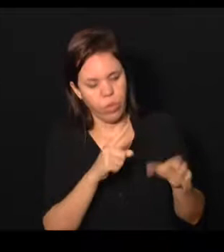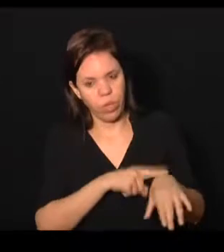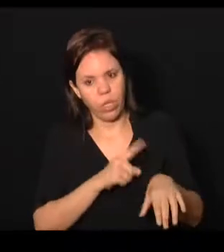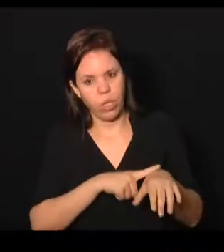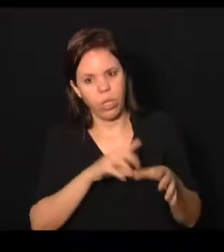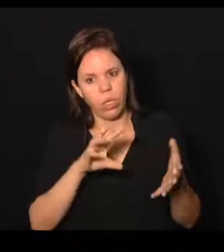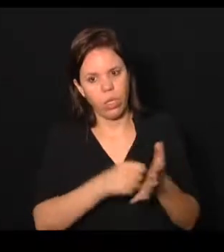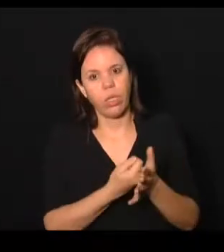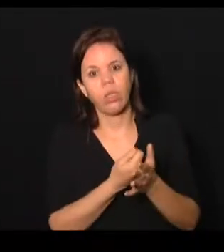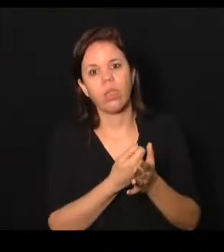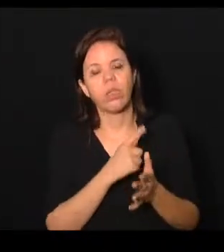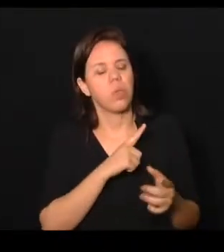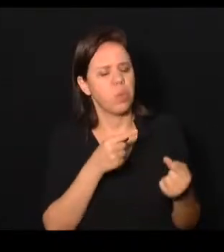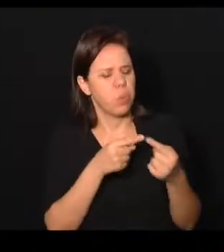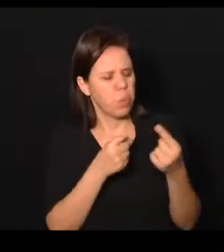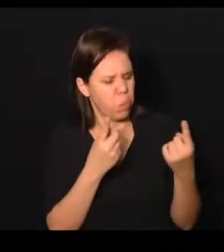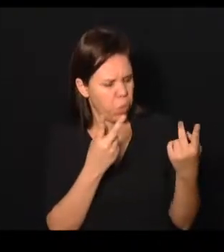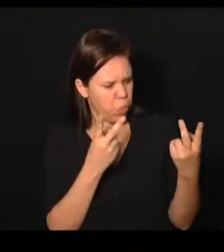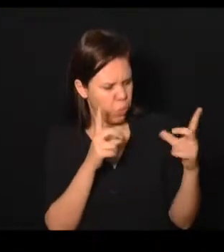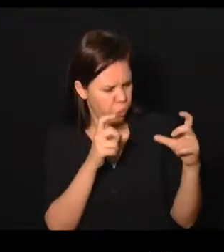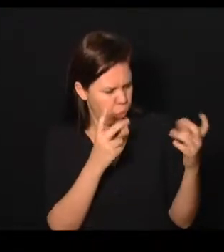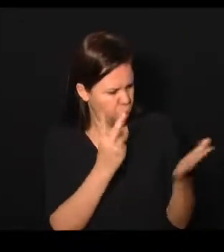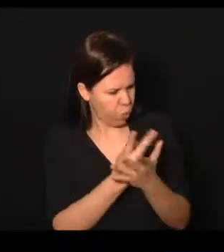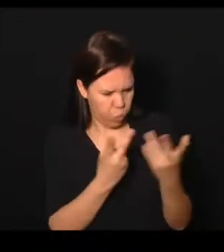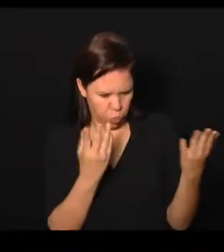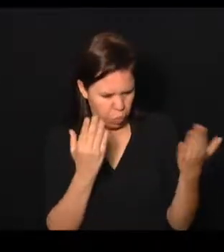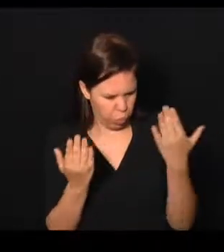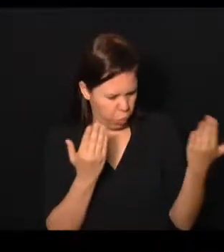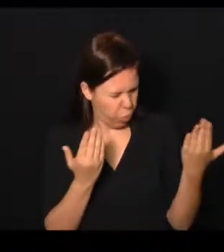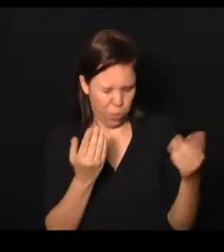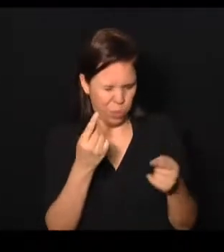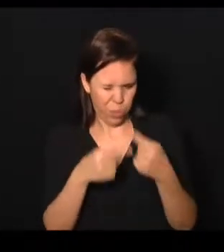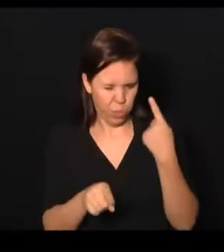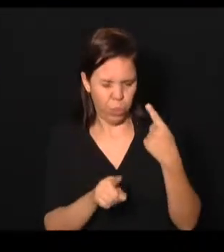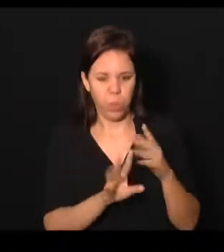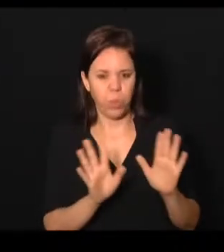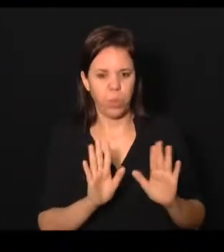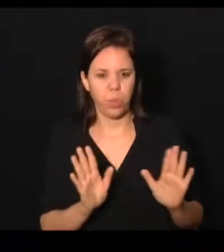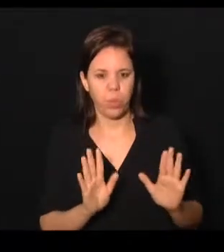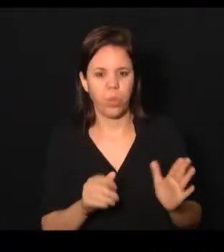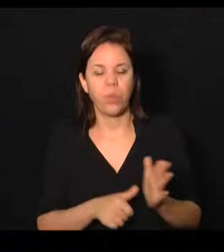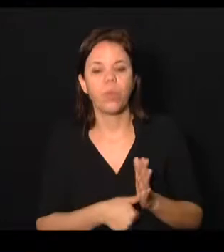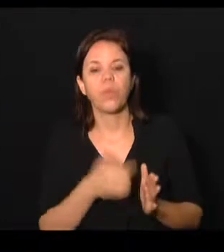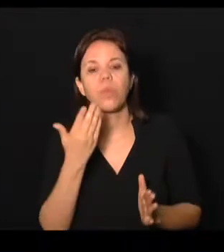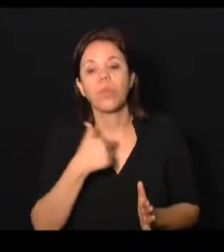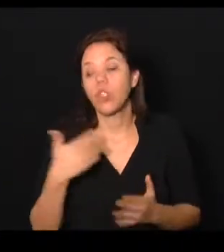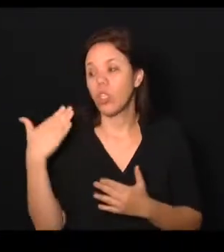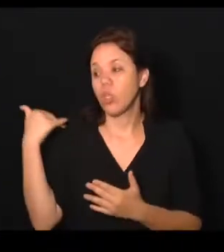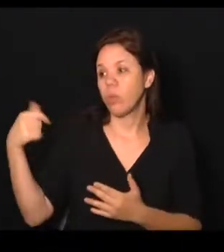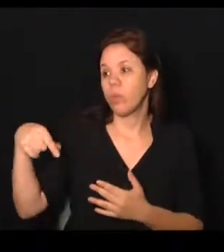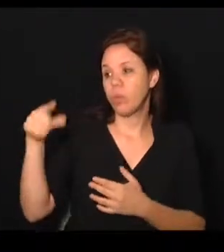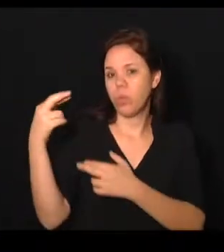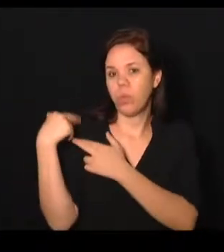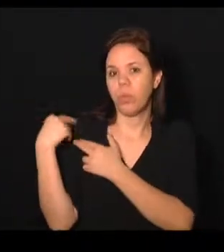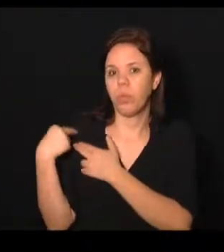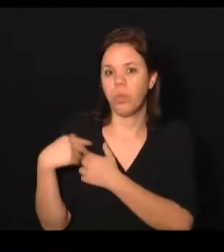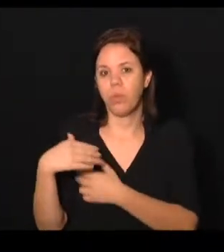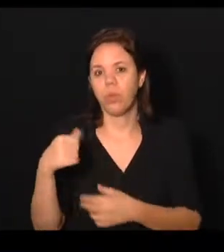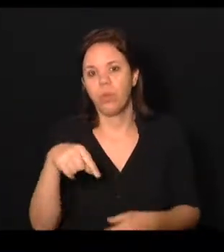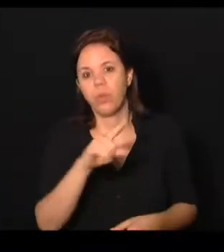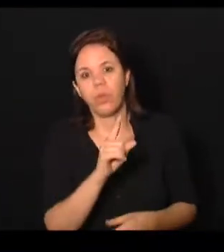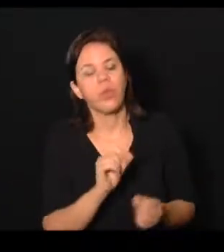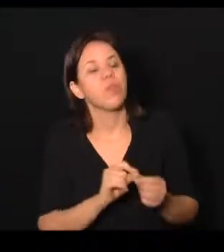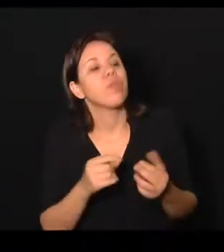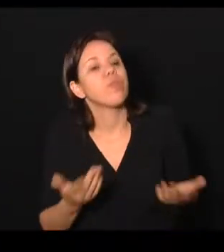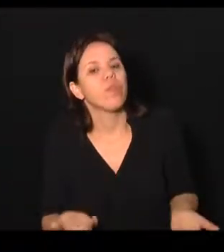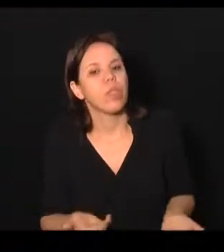cadastro, não batia com a foto da pessoa no documento. E aí? Aí me chamaram, eu sou a responsável lá, me chamaram. O que a gente